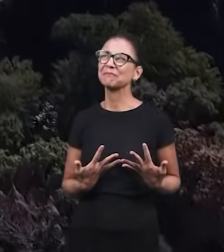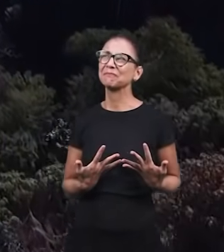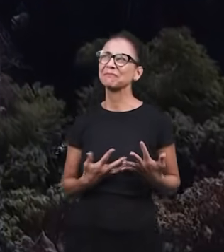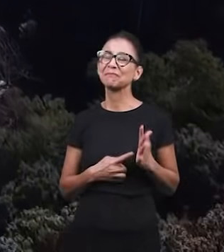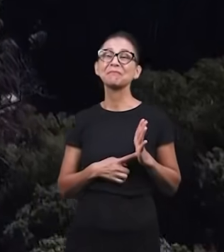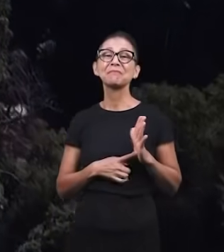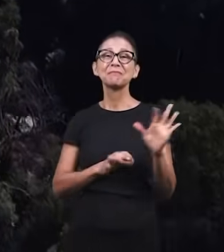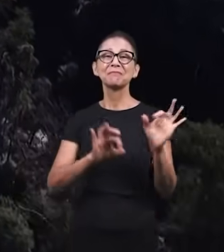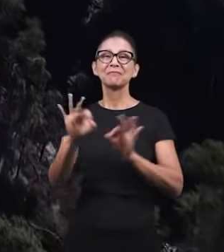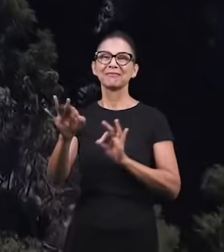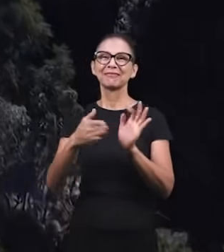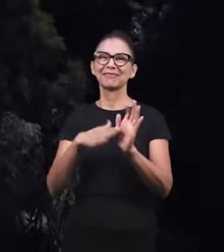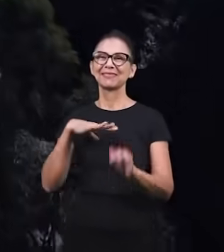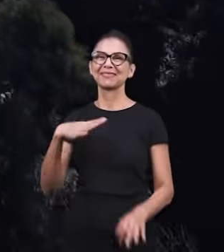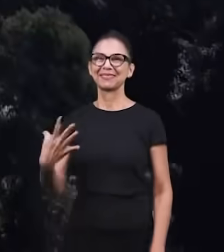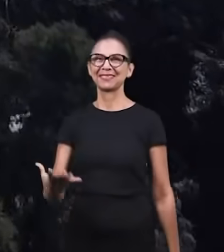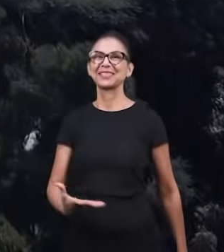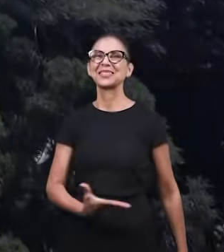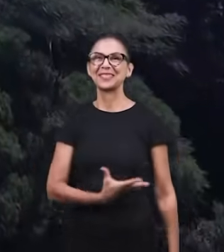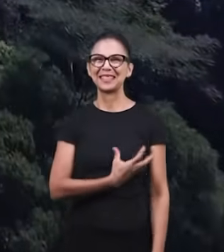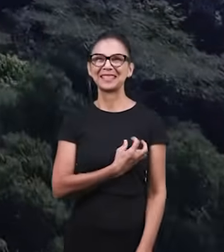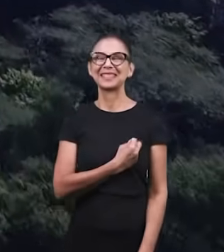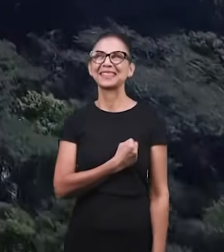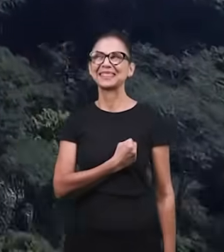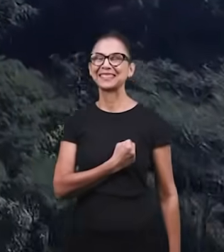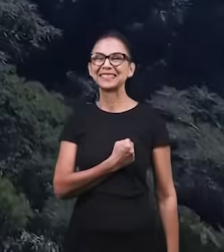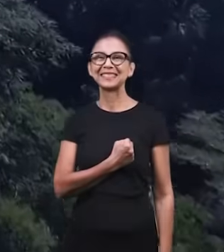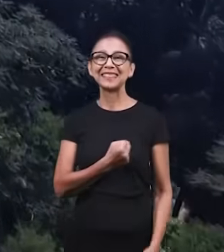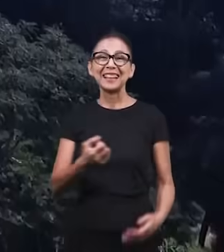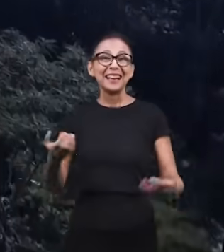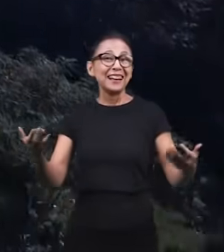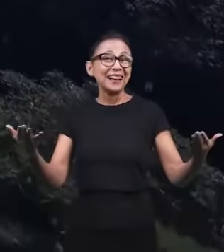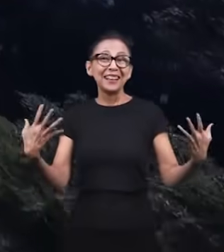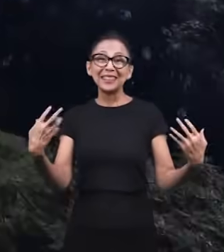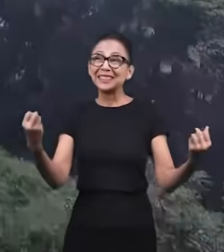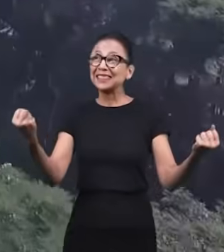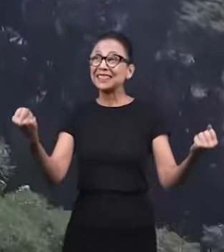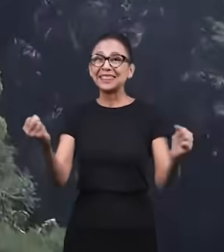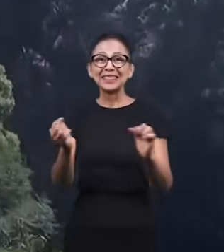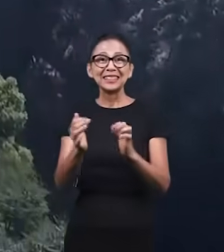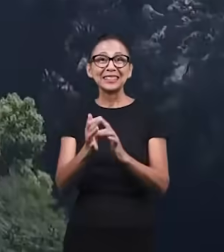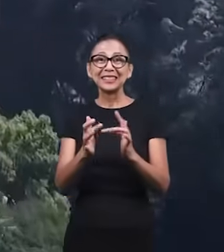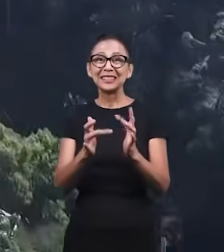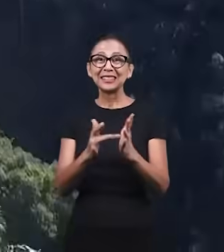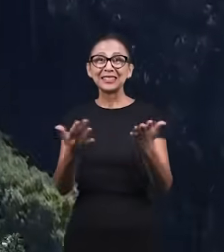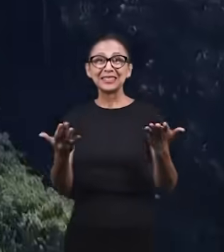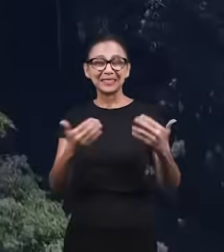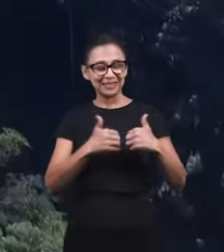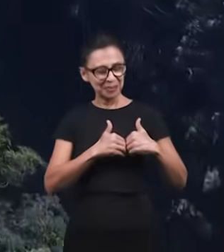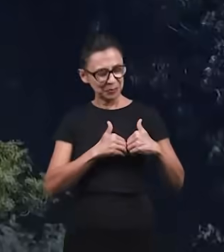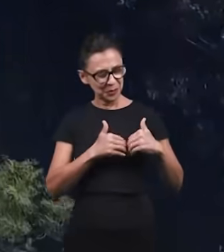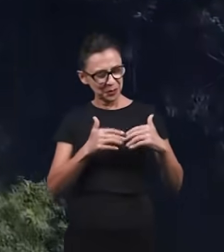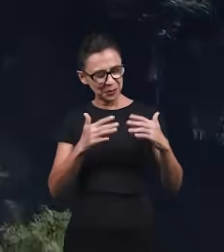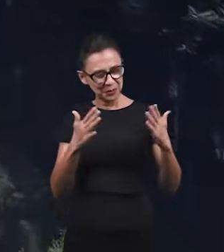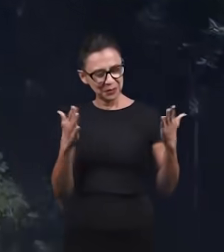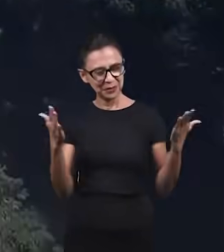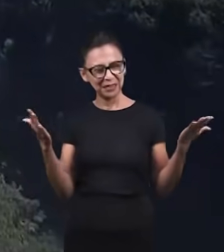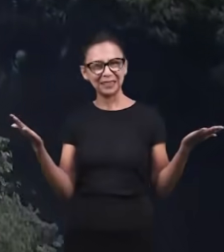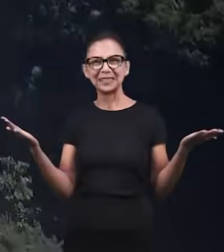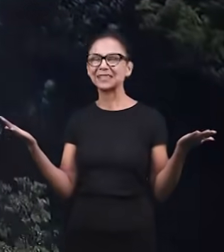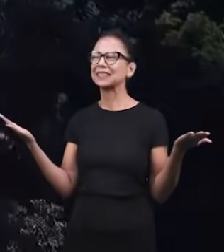entender o que é a salvação. Então abri o meu